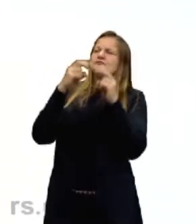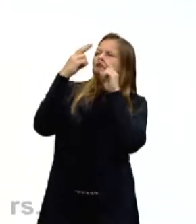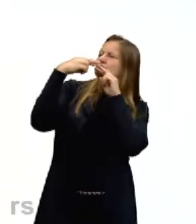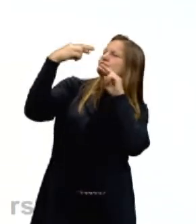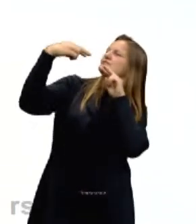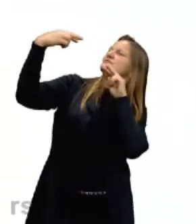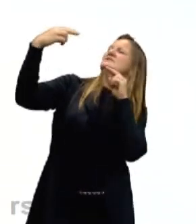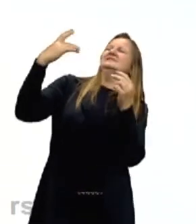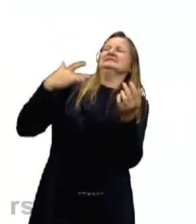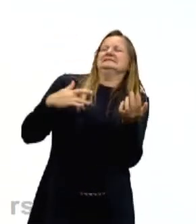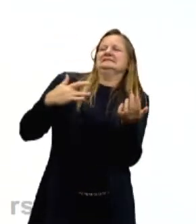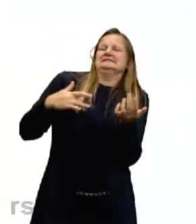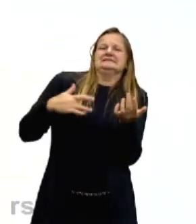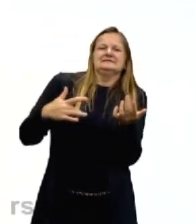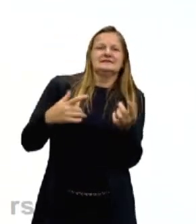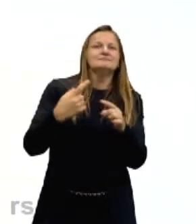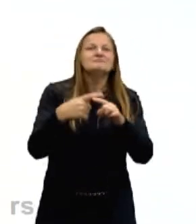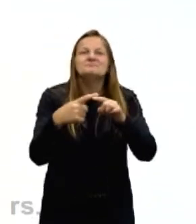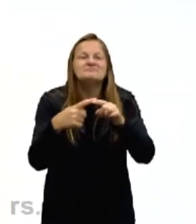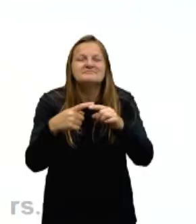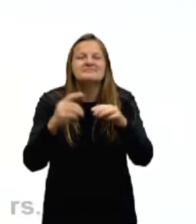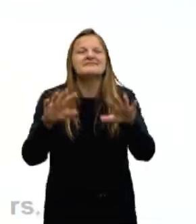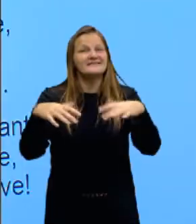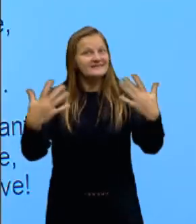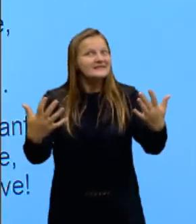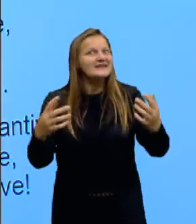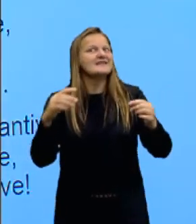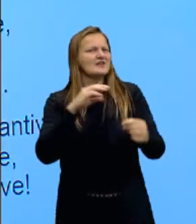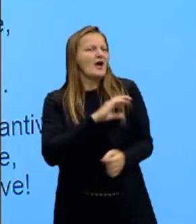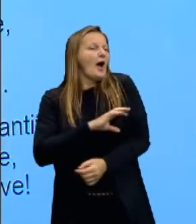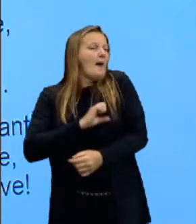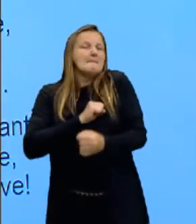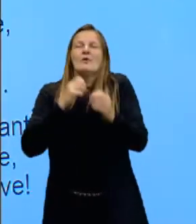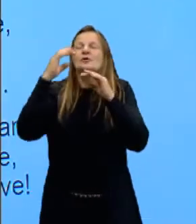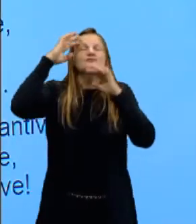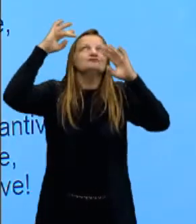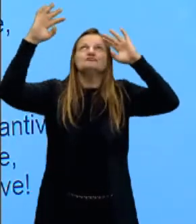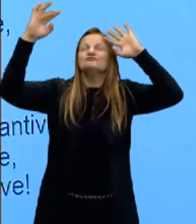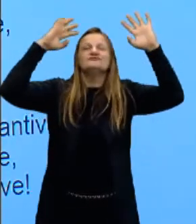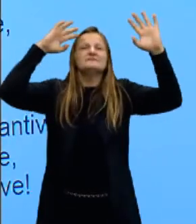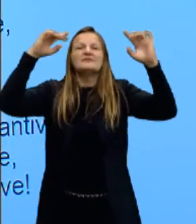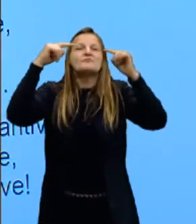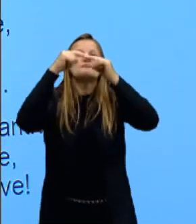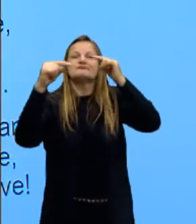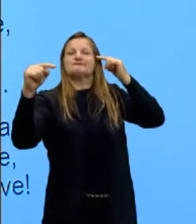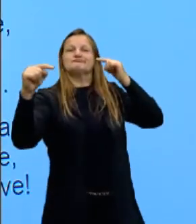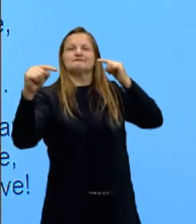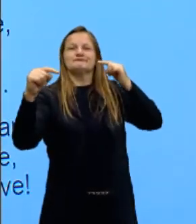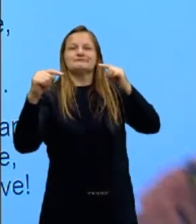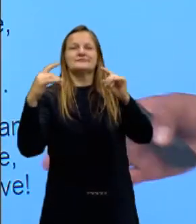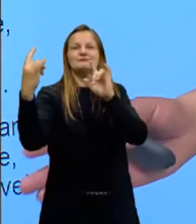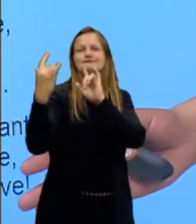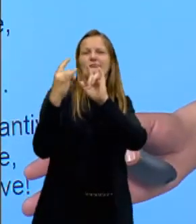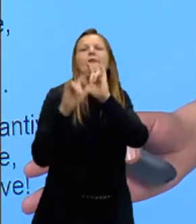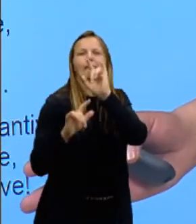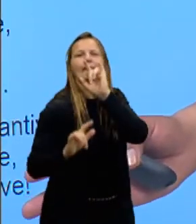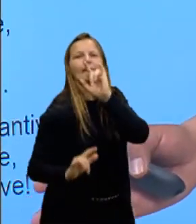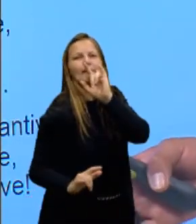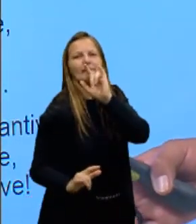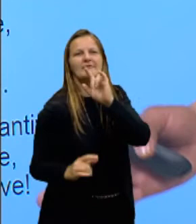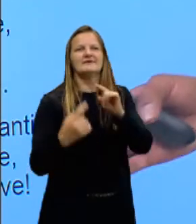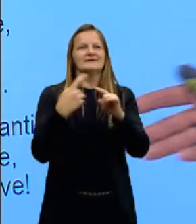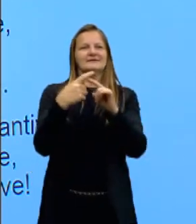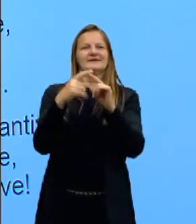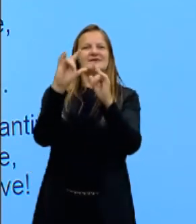olhos por Piedade Ou seja é esse amor que não rolou né galera que não deu certo né pela pelo